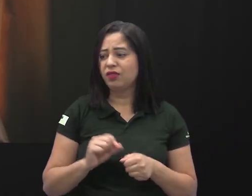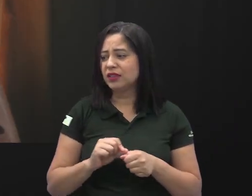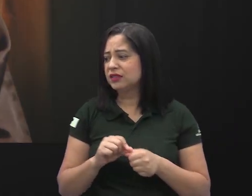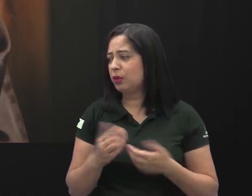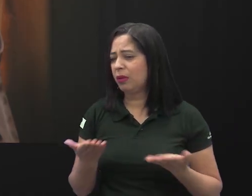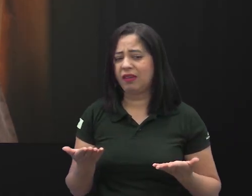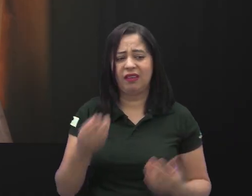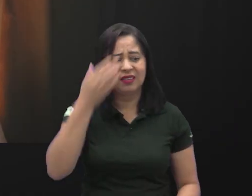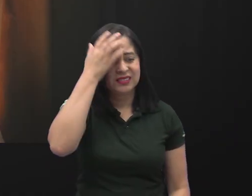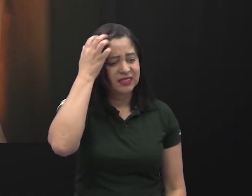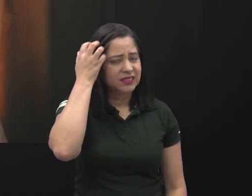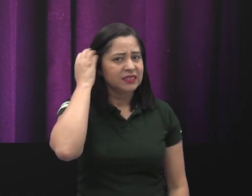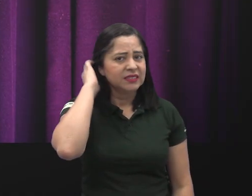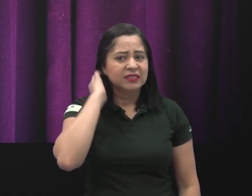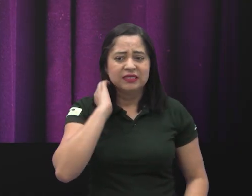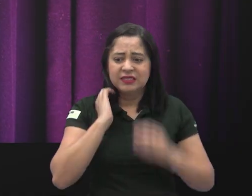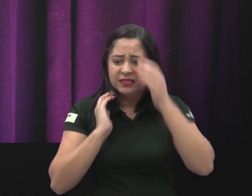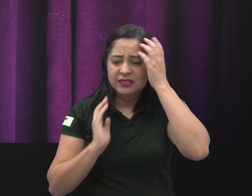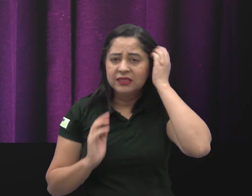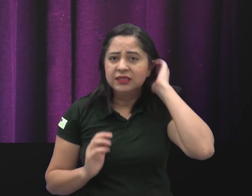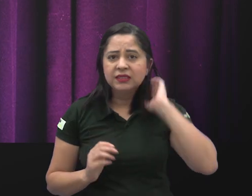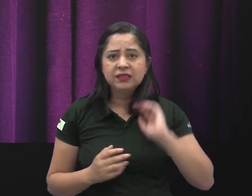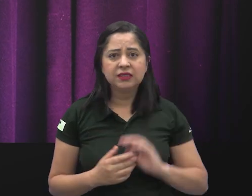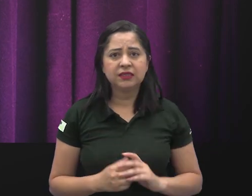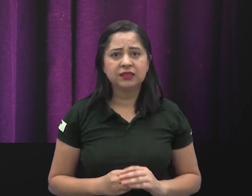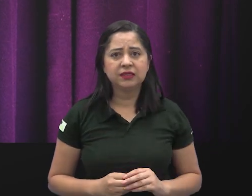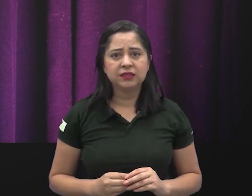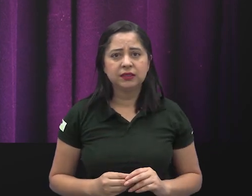O que eu faço agora?